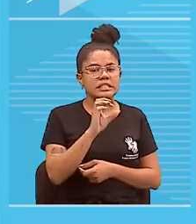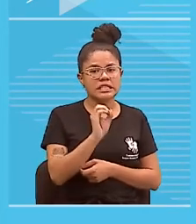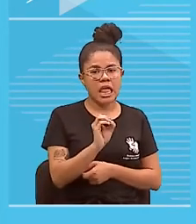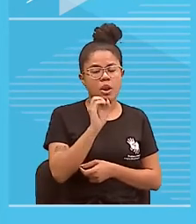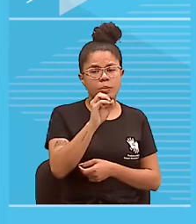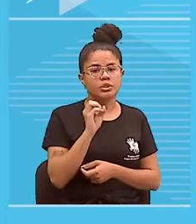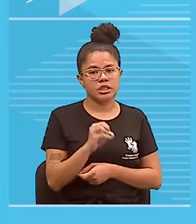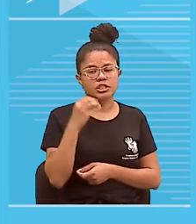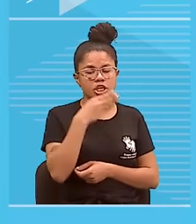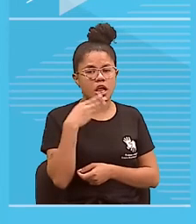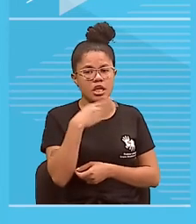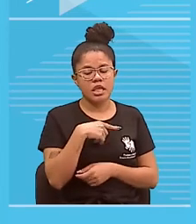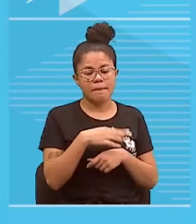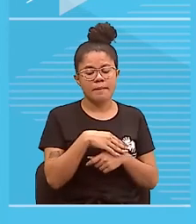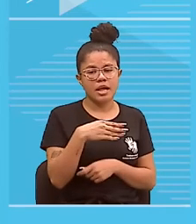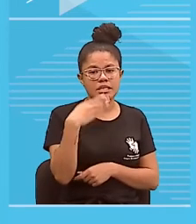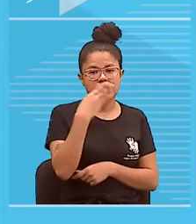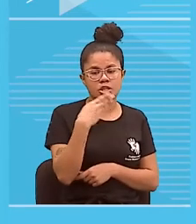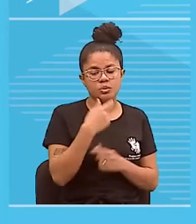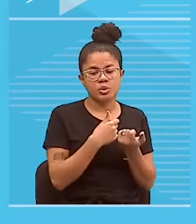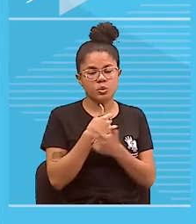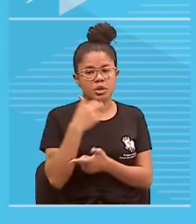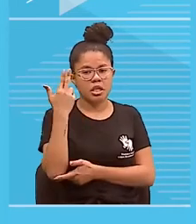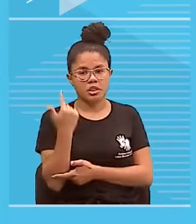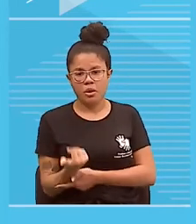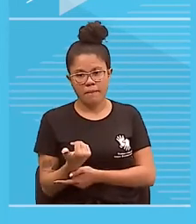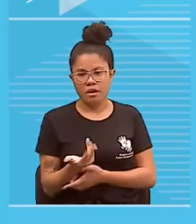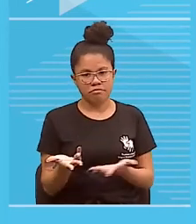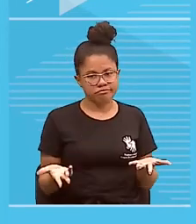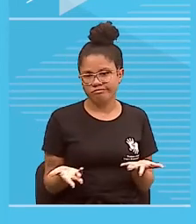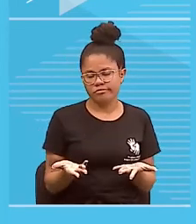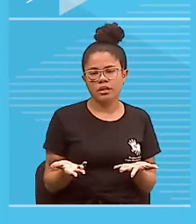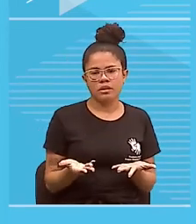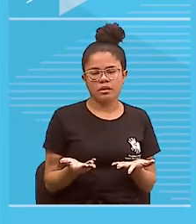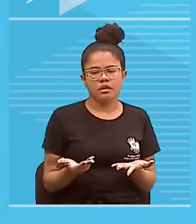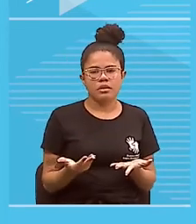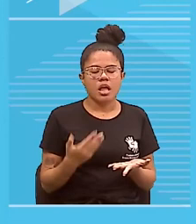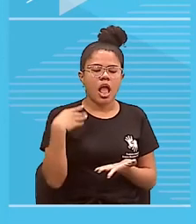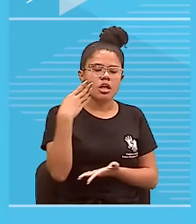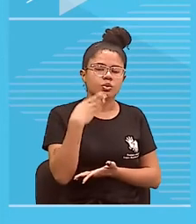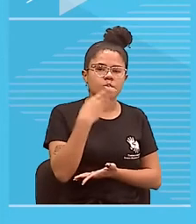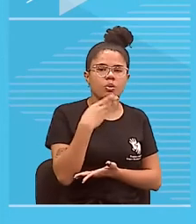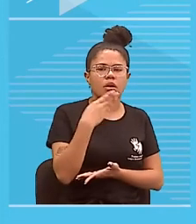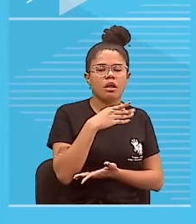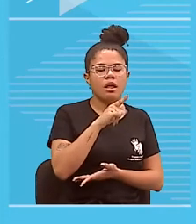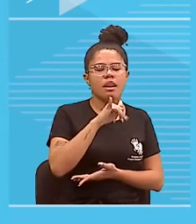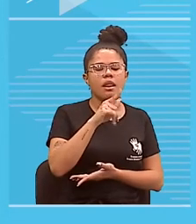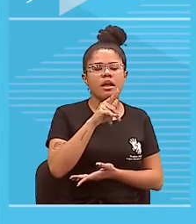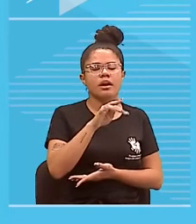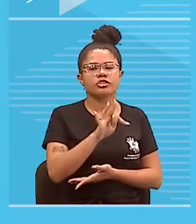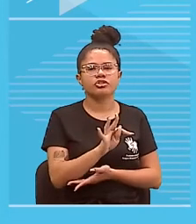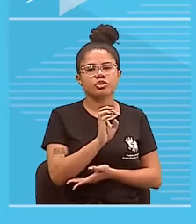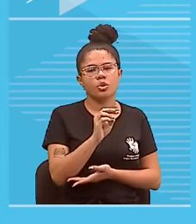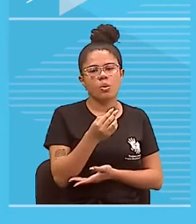estava falando agora pouco adoçantes naturais ou artificiais eles têm um poder de dulçor